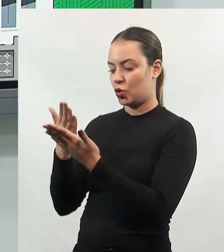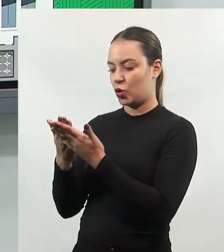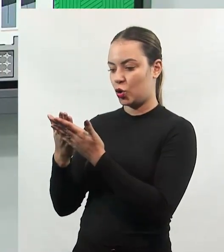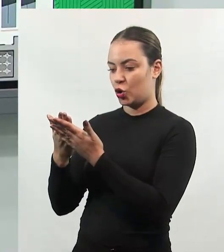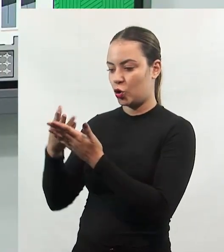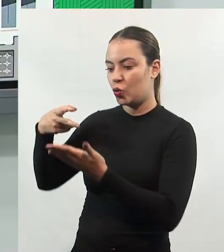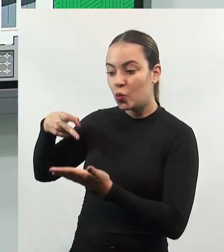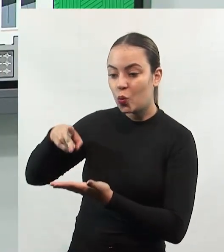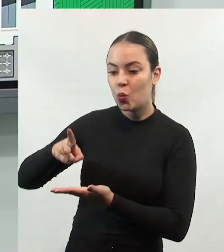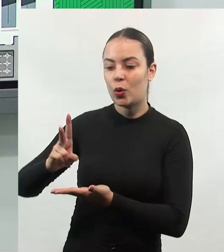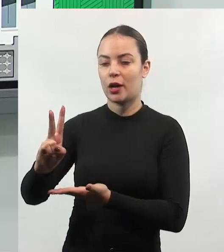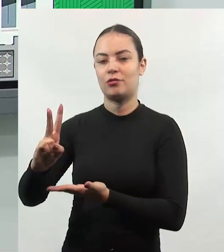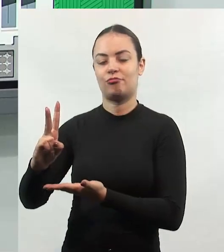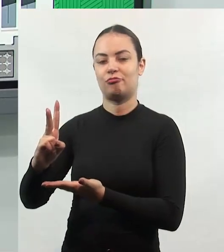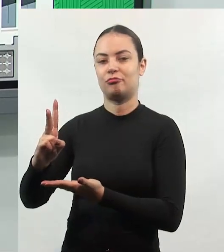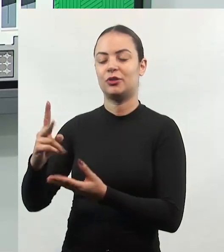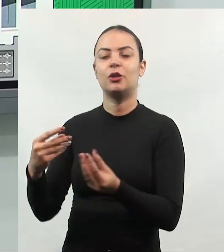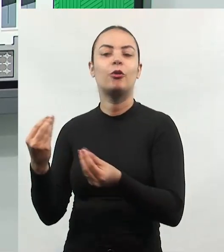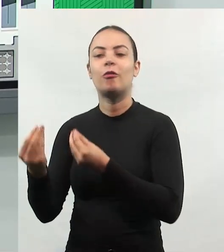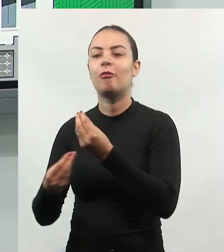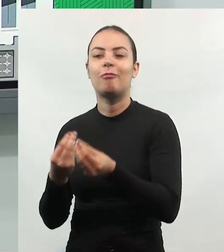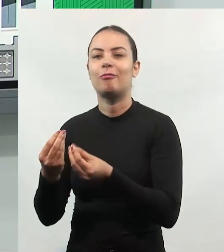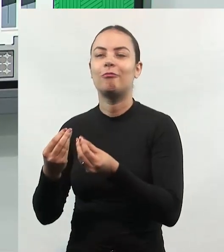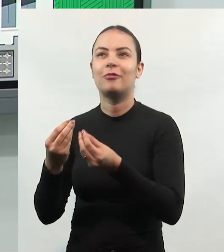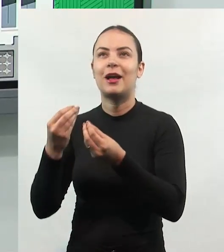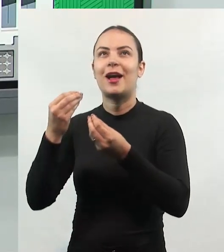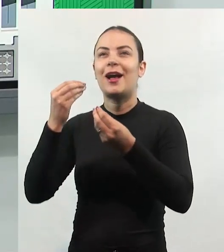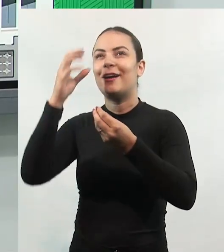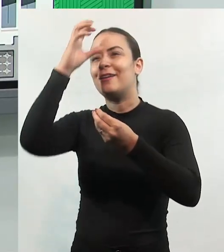sobre o Instituto Estadual de Educação Carmela Dutra.